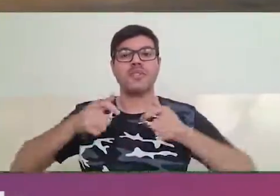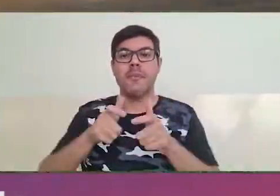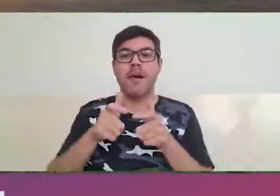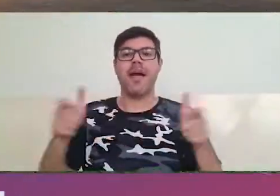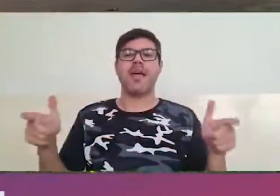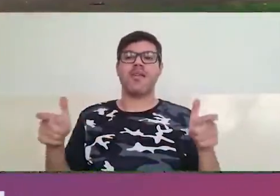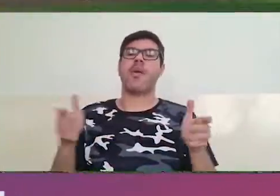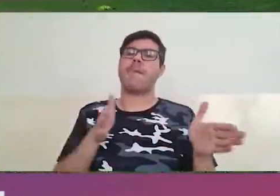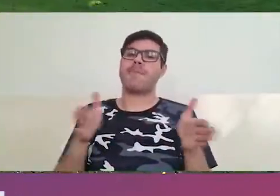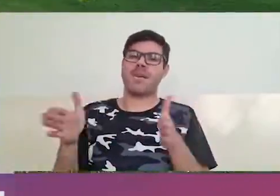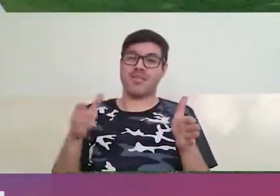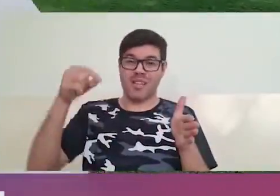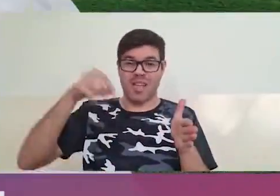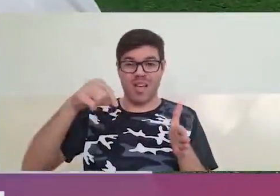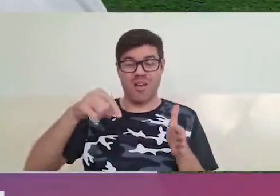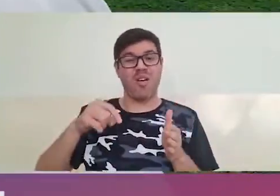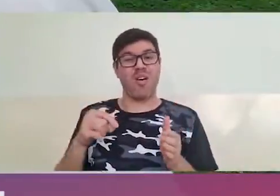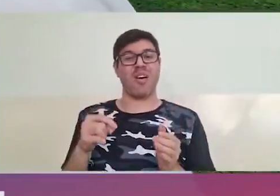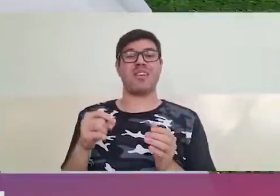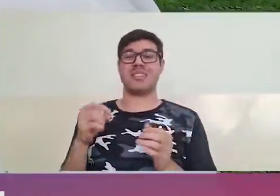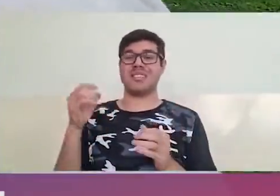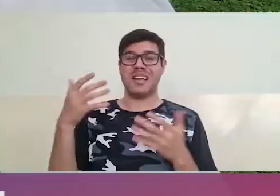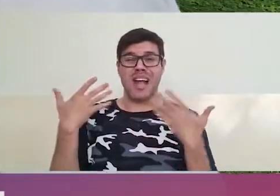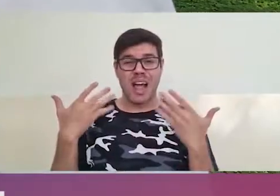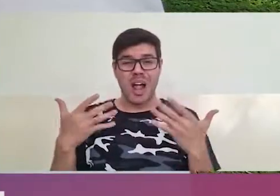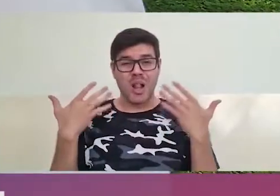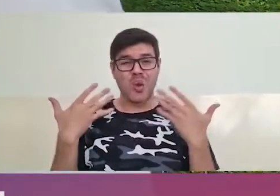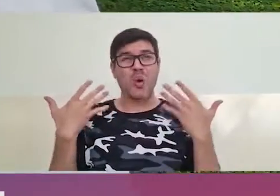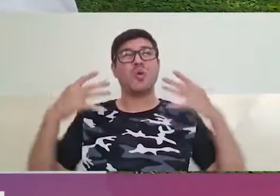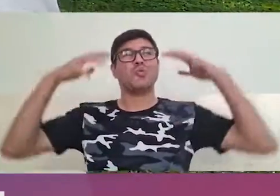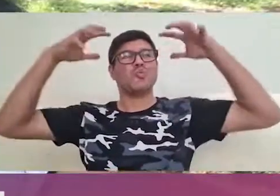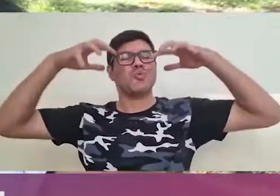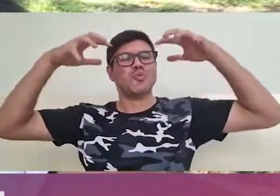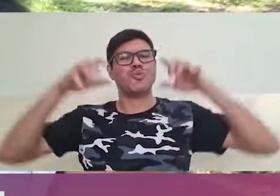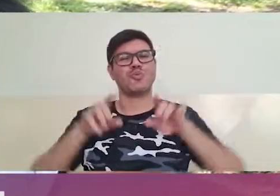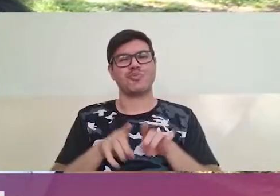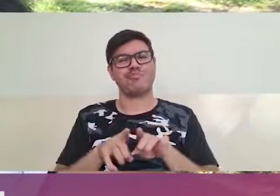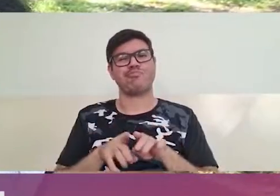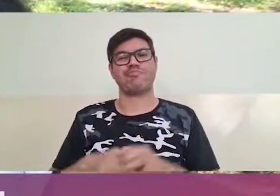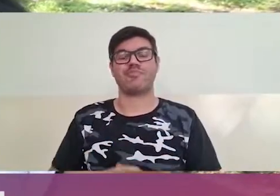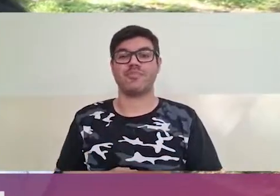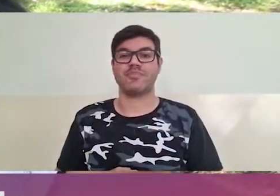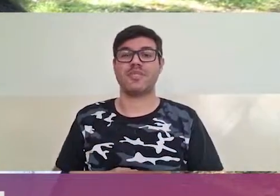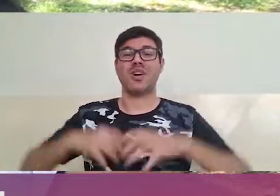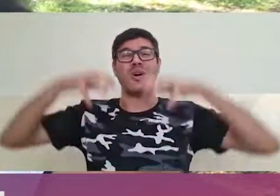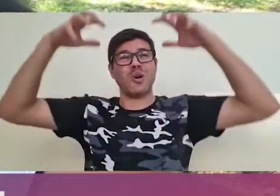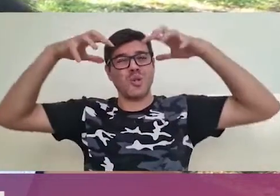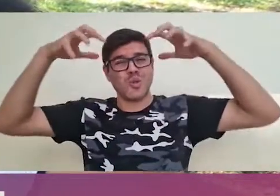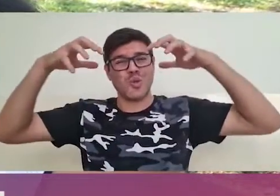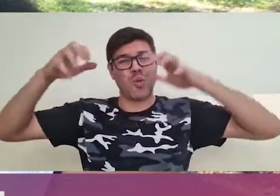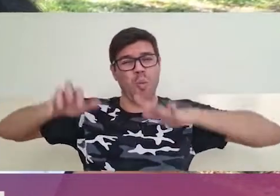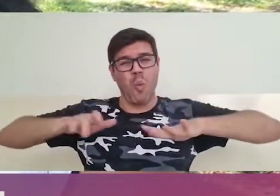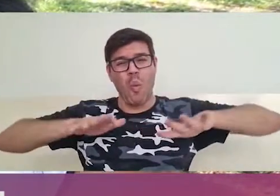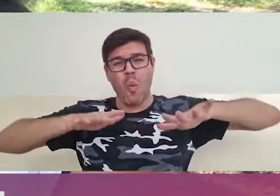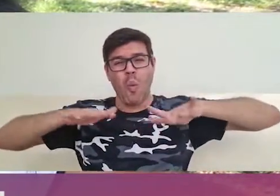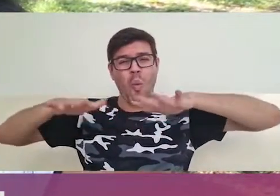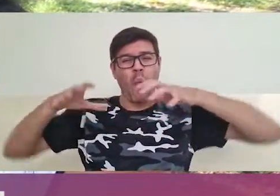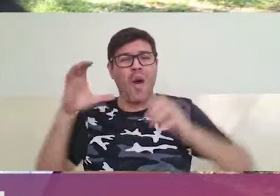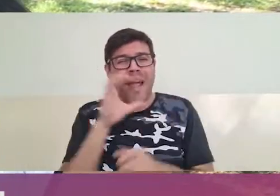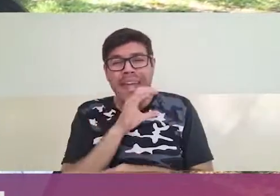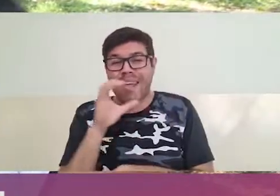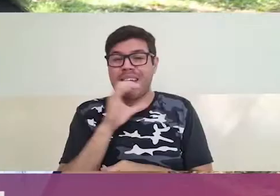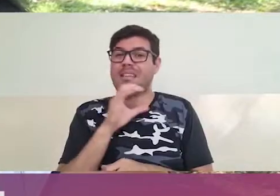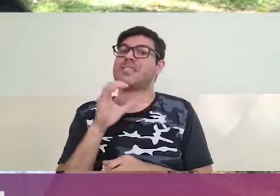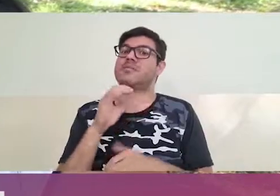ainda maiores nesse período que mescla calor intenso e chuvas. Esse período que chove, esquenta, chove, então isso